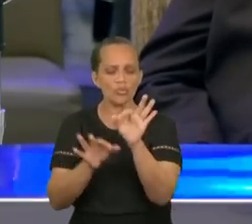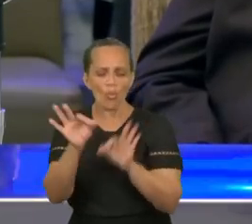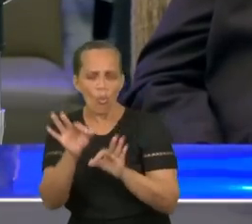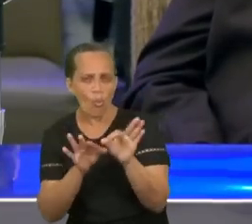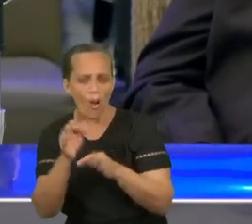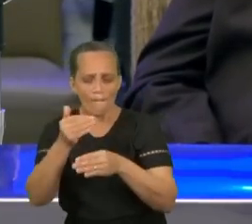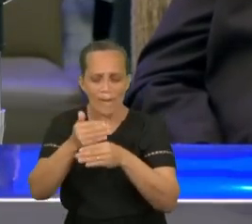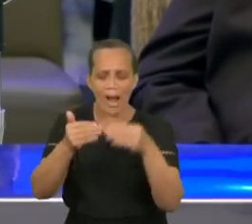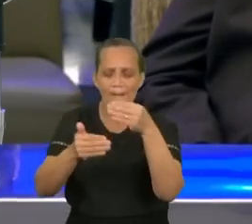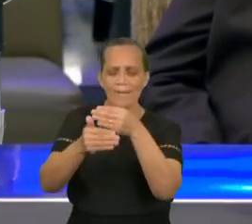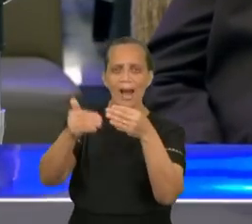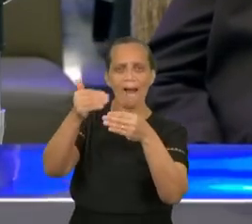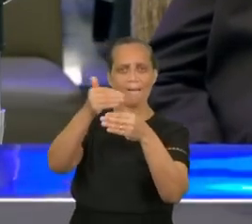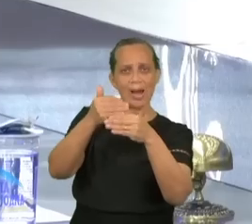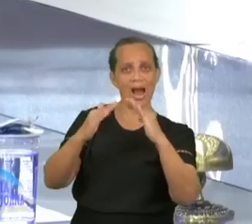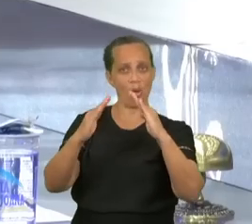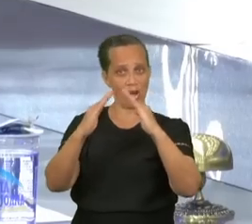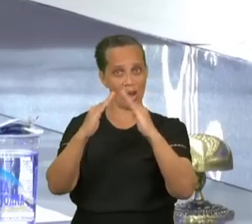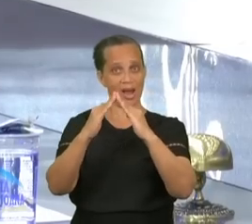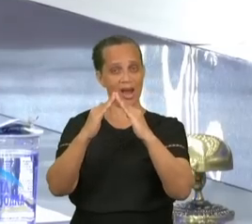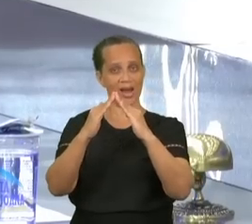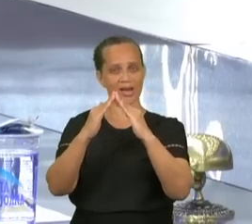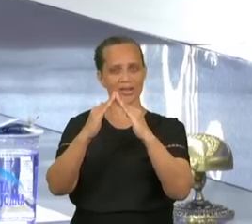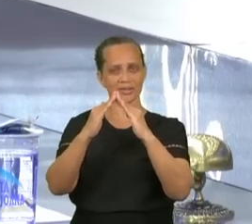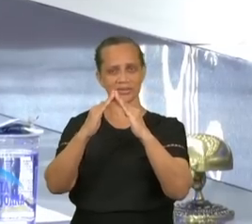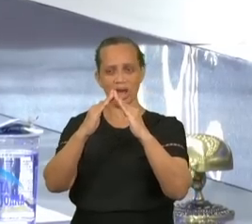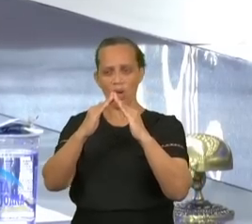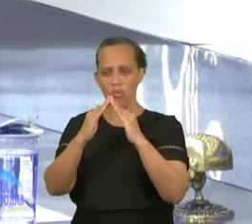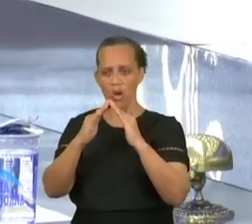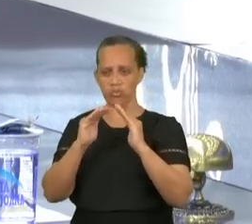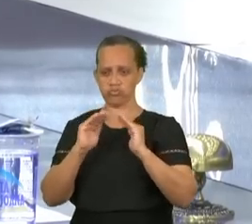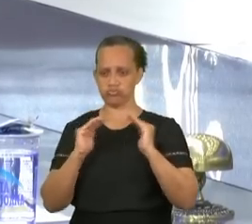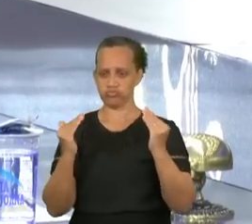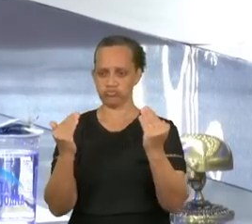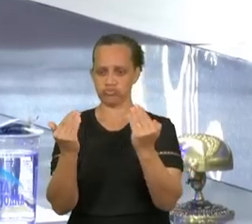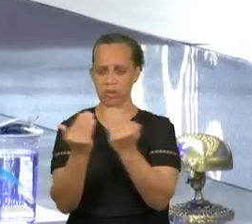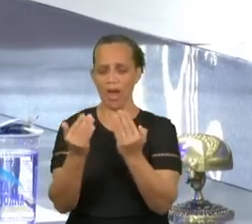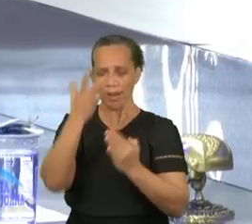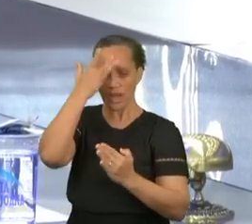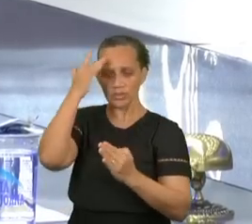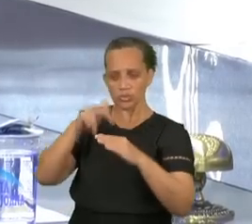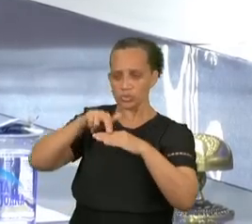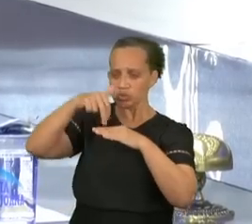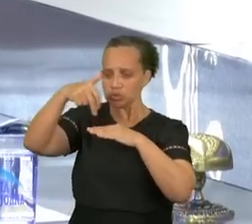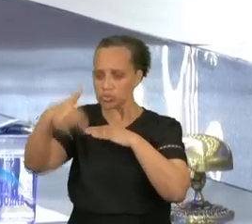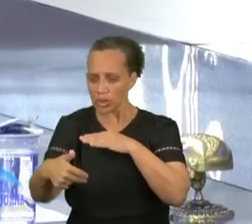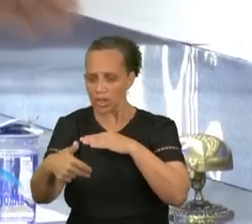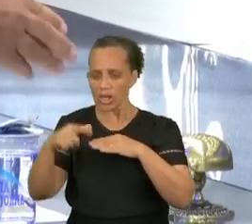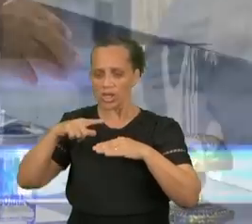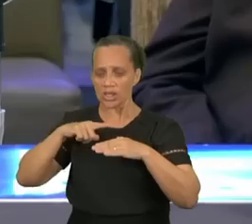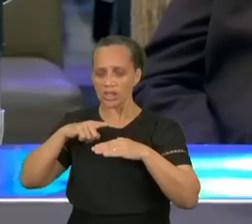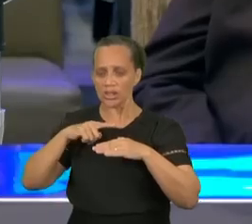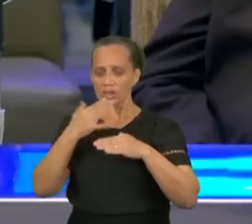colocar para peitos no teto para que ninguém caia de lá e se acidente e haja